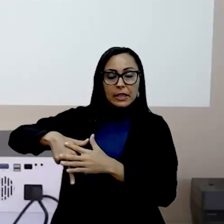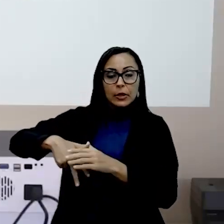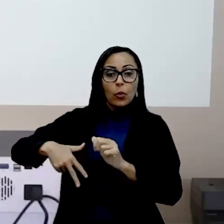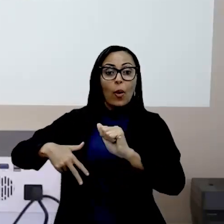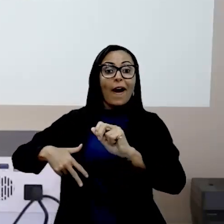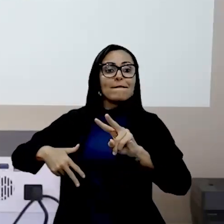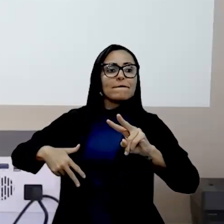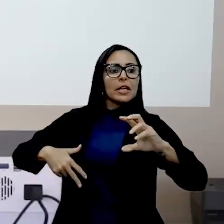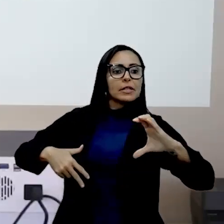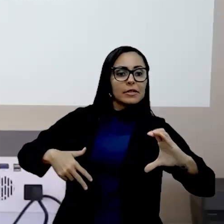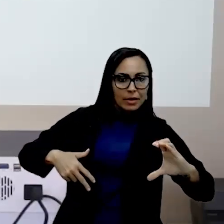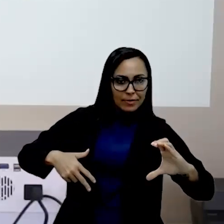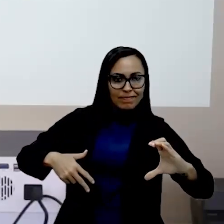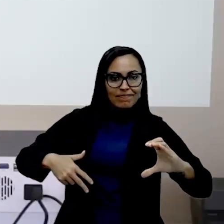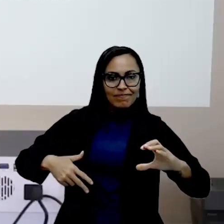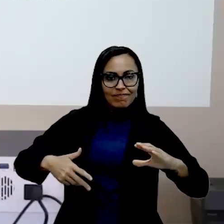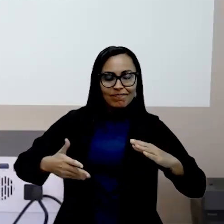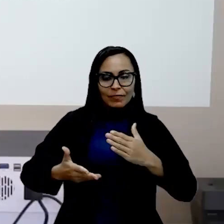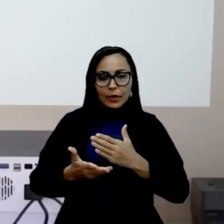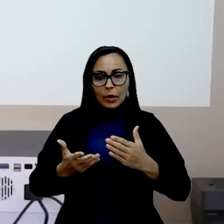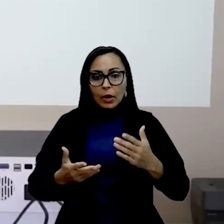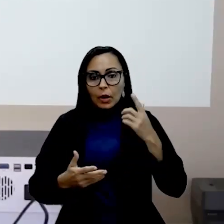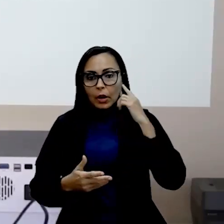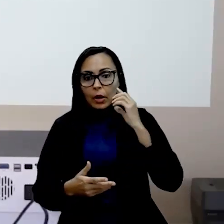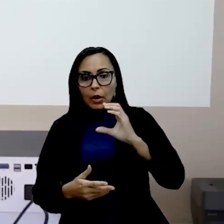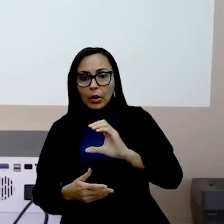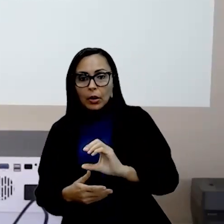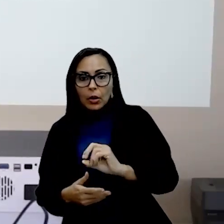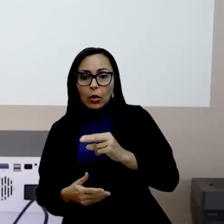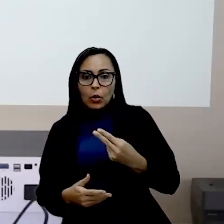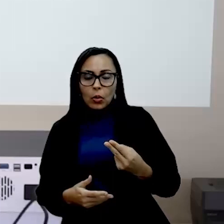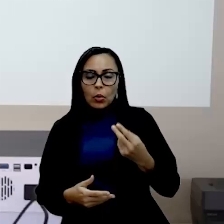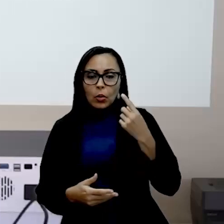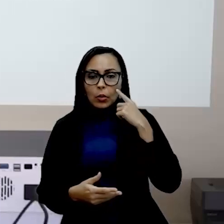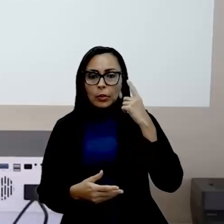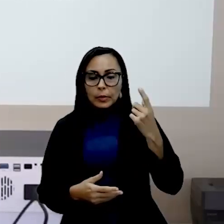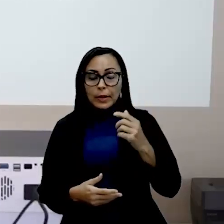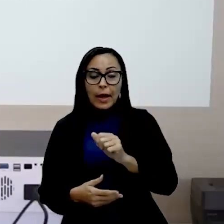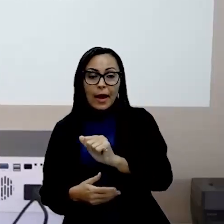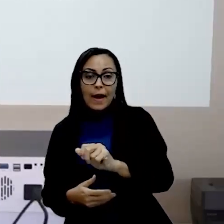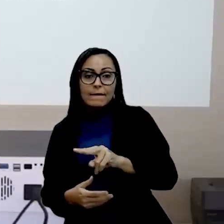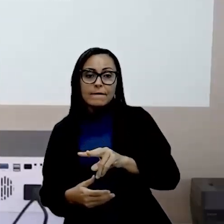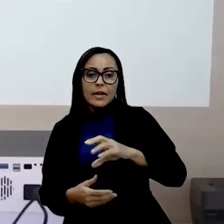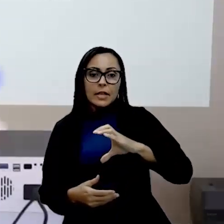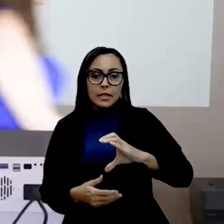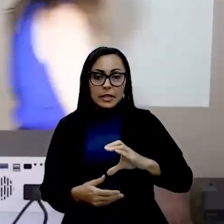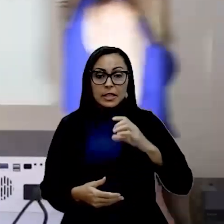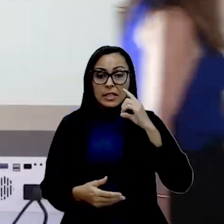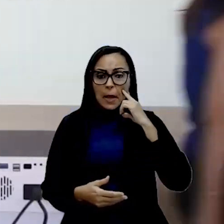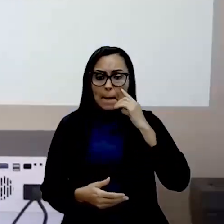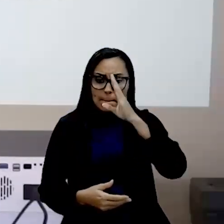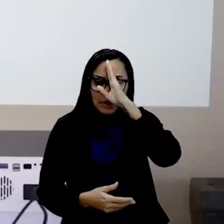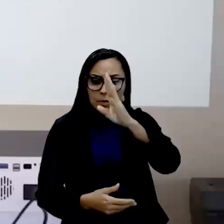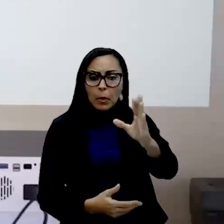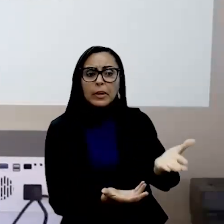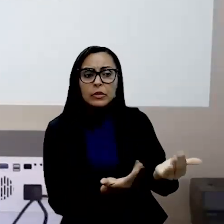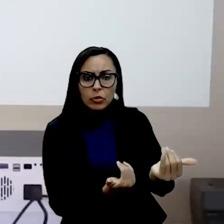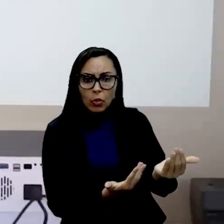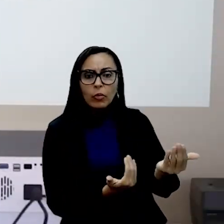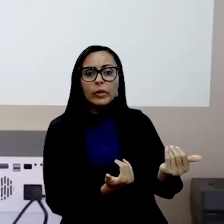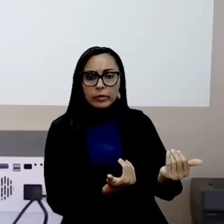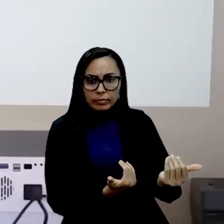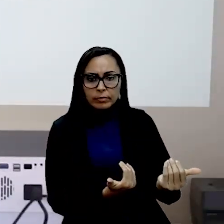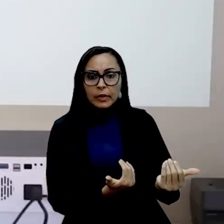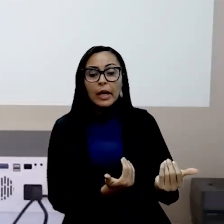ou tromboses, ou isquemias em pessoas jovens. Tá? Então, isso é uma coisa que a ciência vai ter que